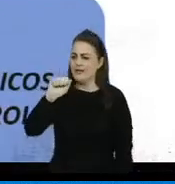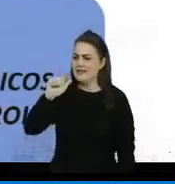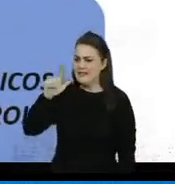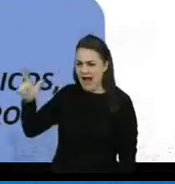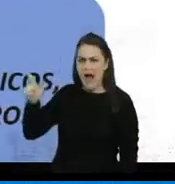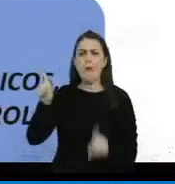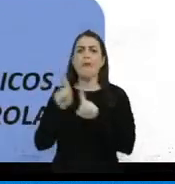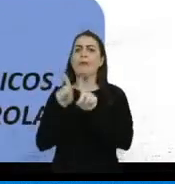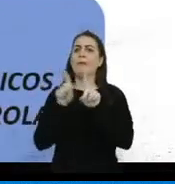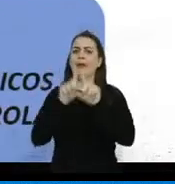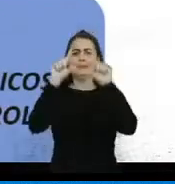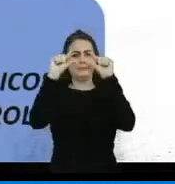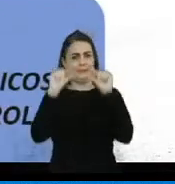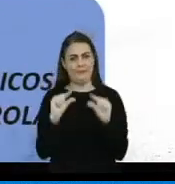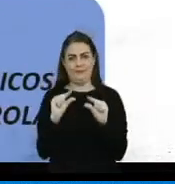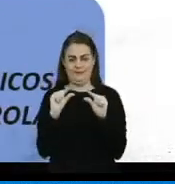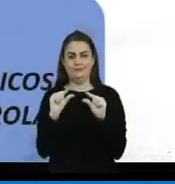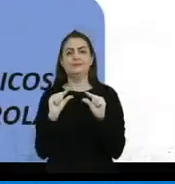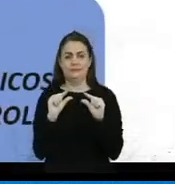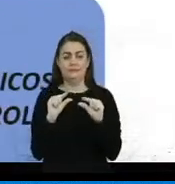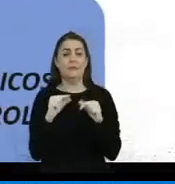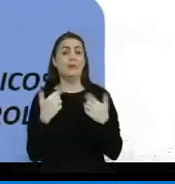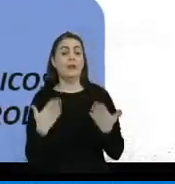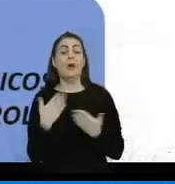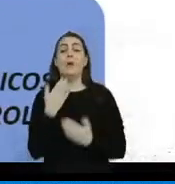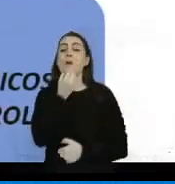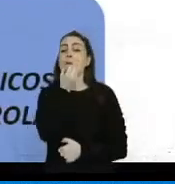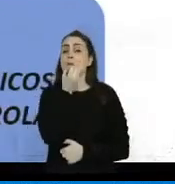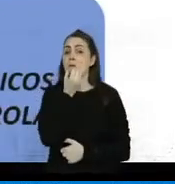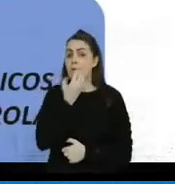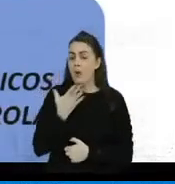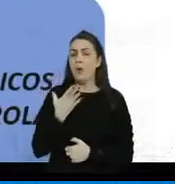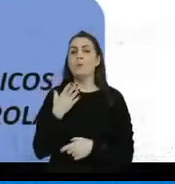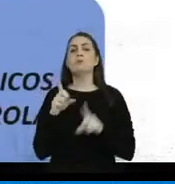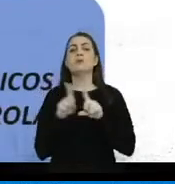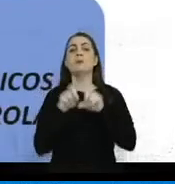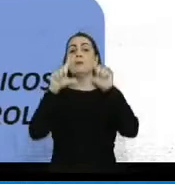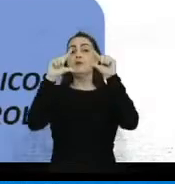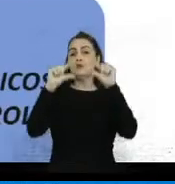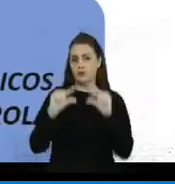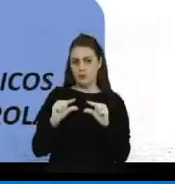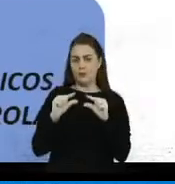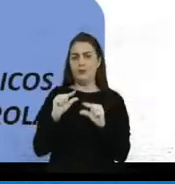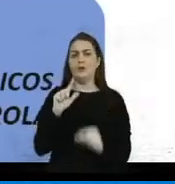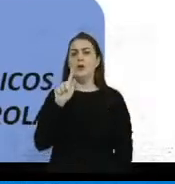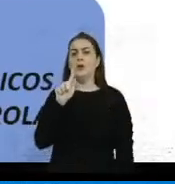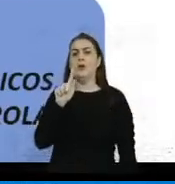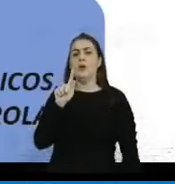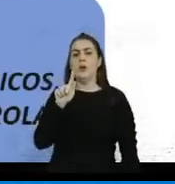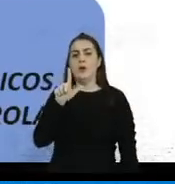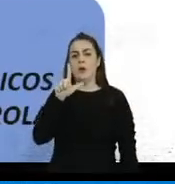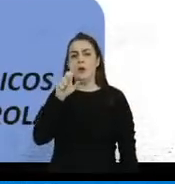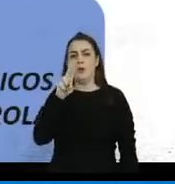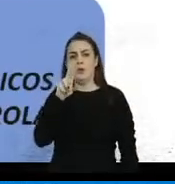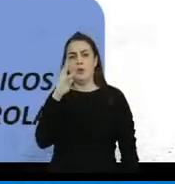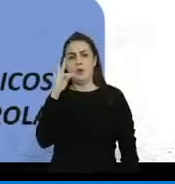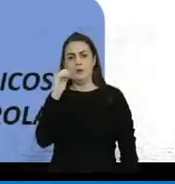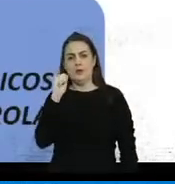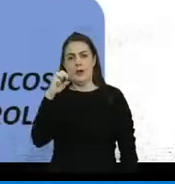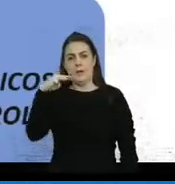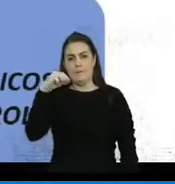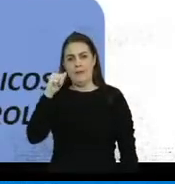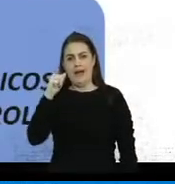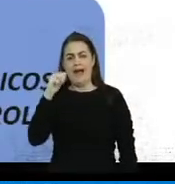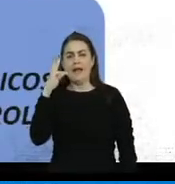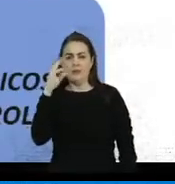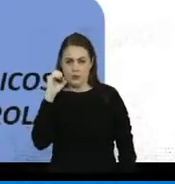bom para diminuir o glutamato, o magnésio. A gente usa muita suplementação com magnésio e alimentos ricos